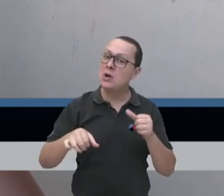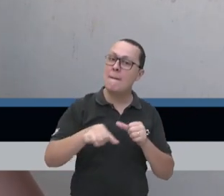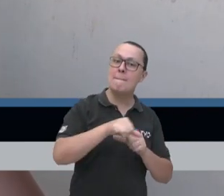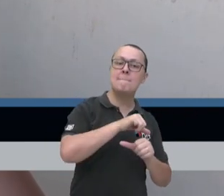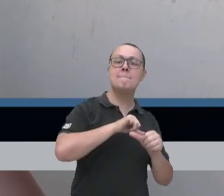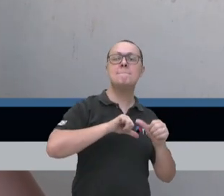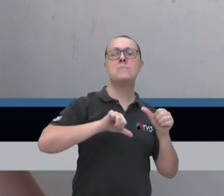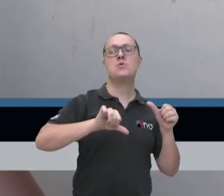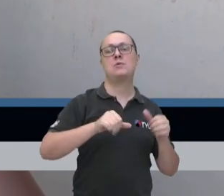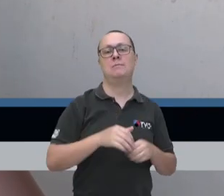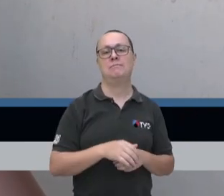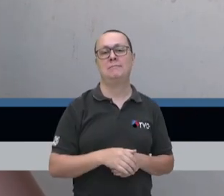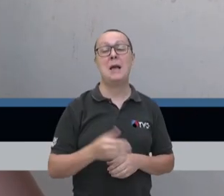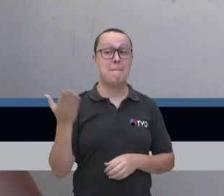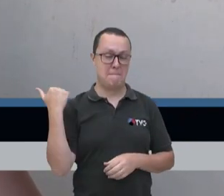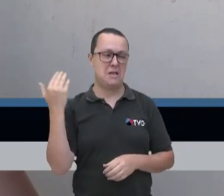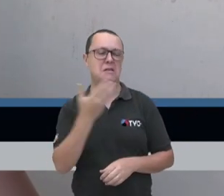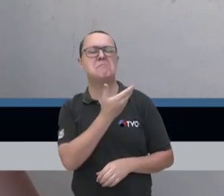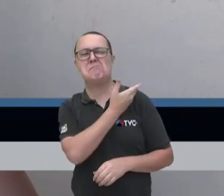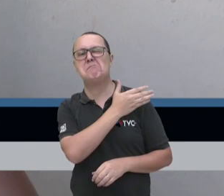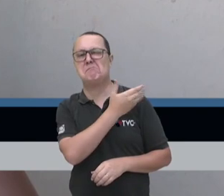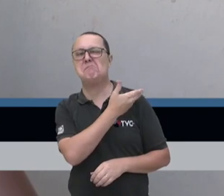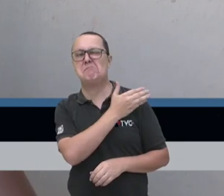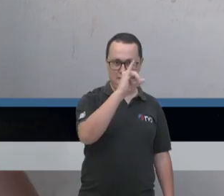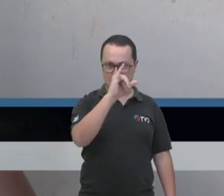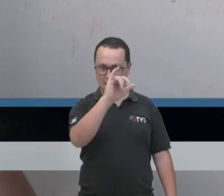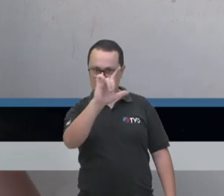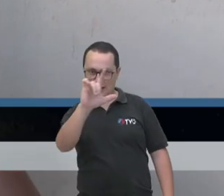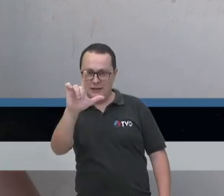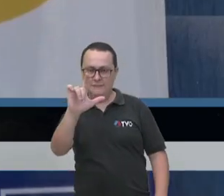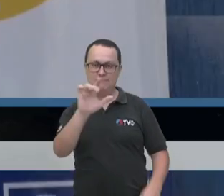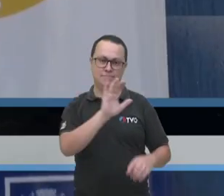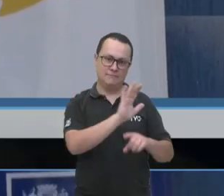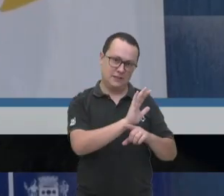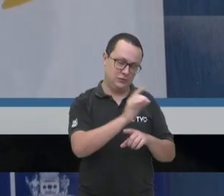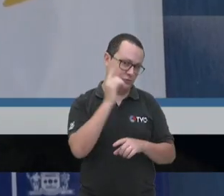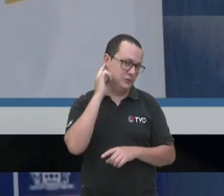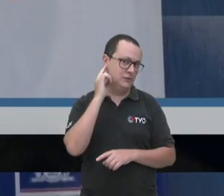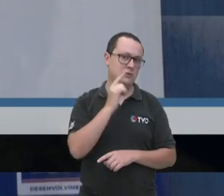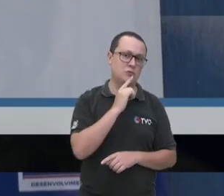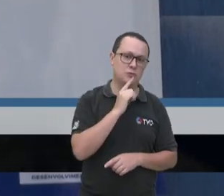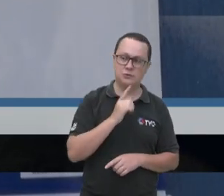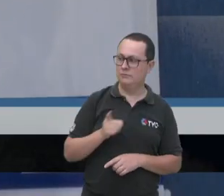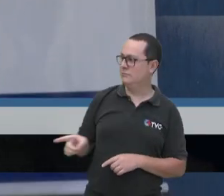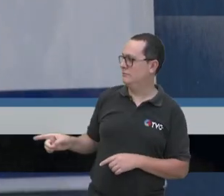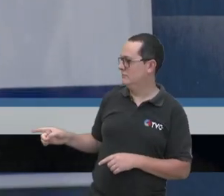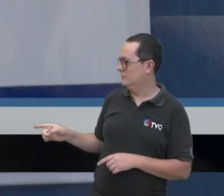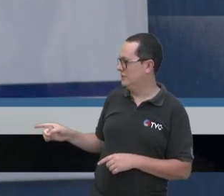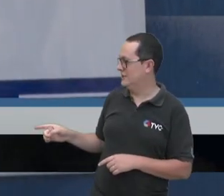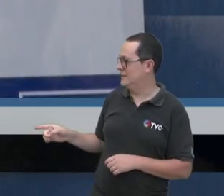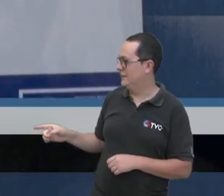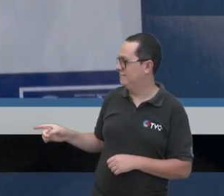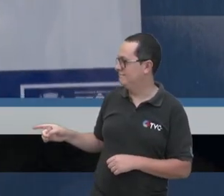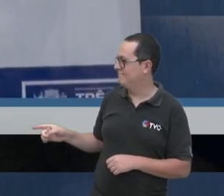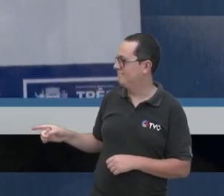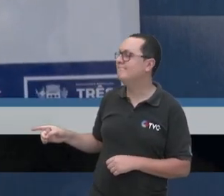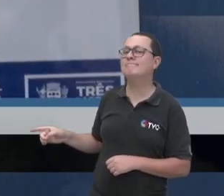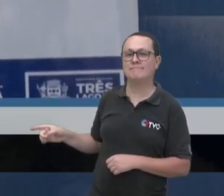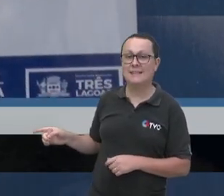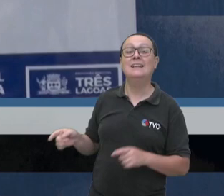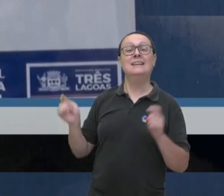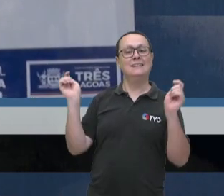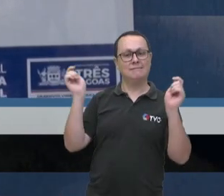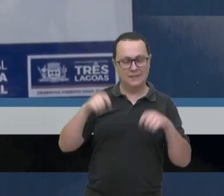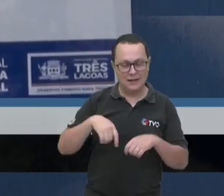pessoas, então assim, antigamente tinha bastante isso. A central de Libras atende de segunda a sexta-feira,